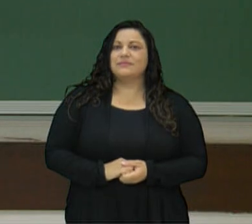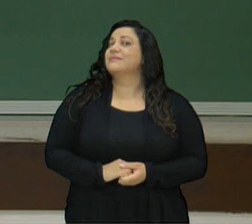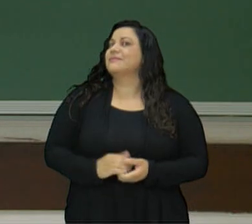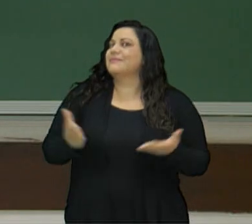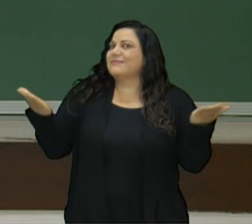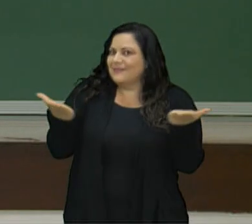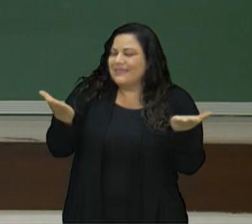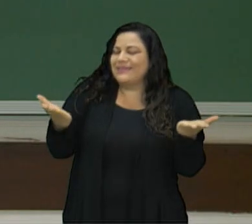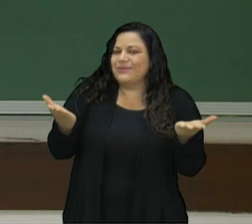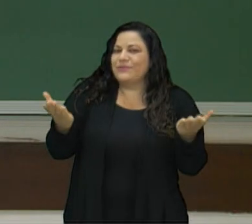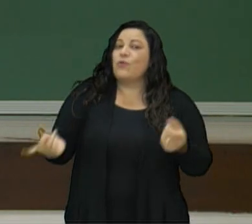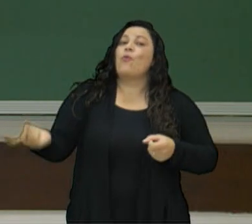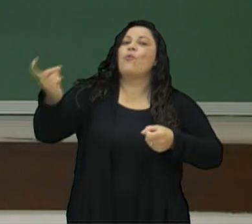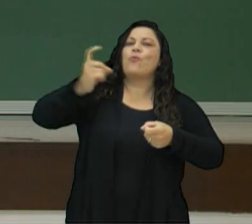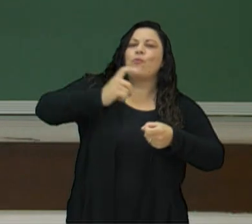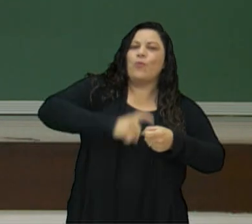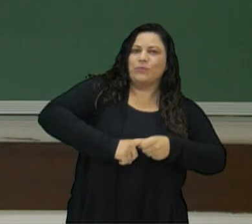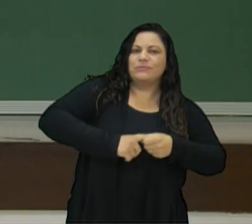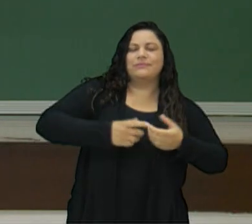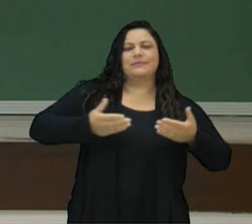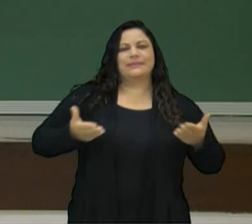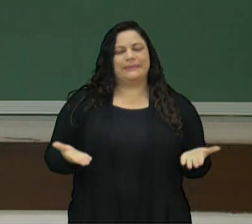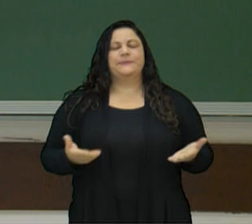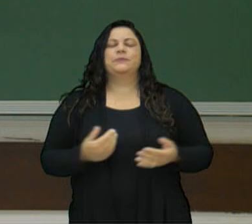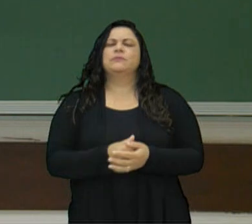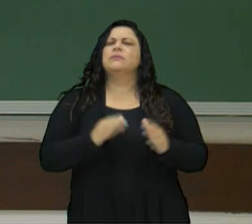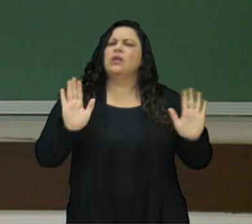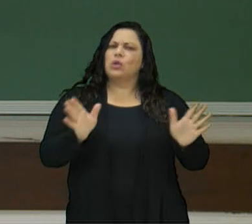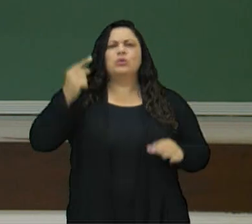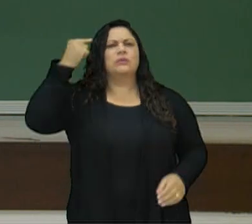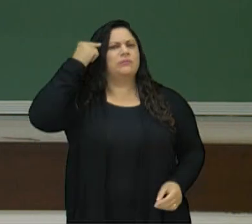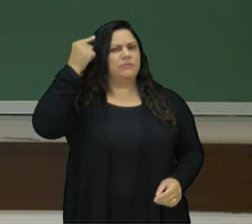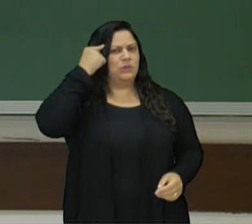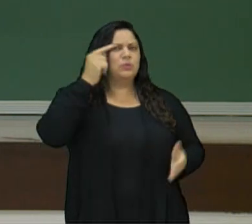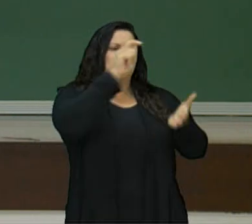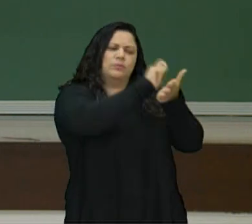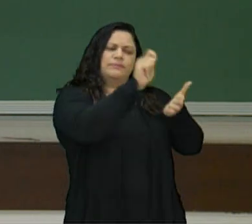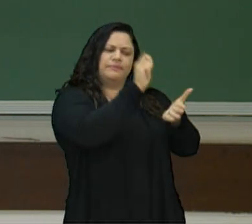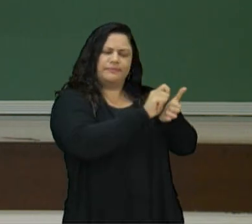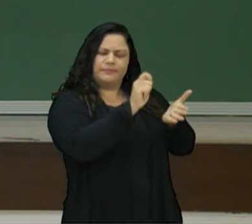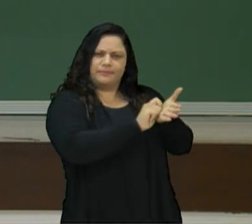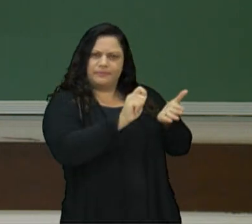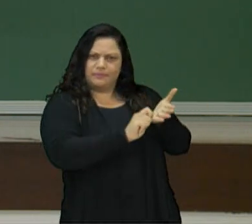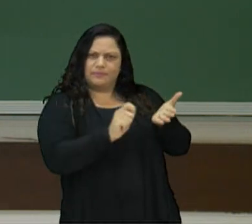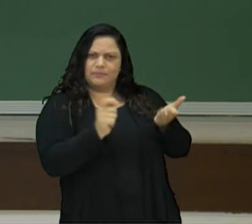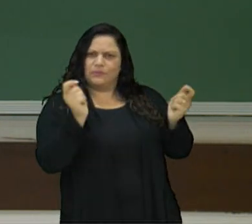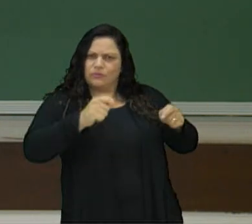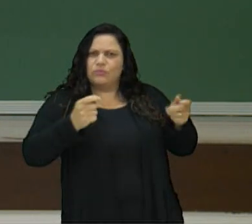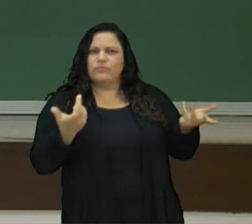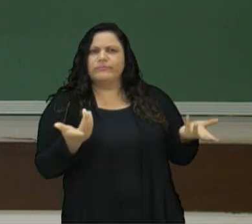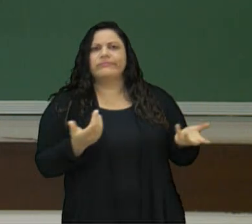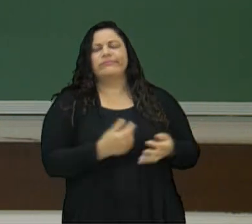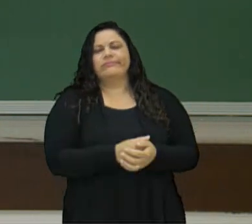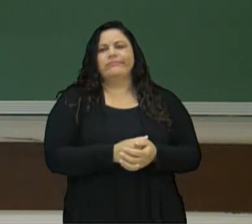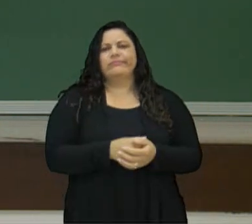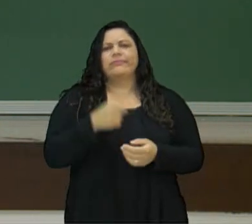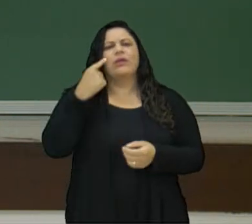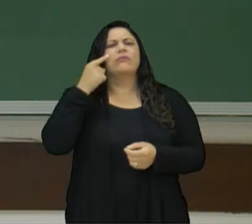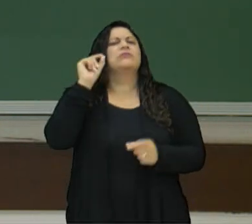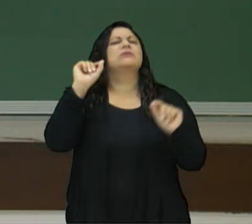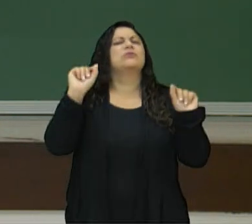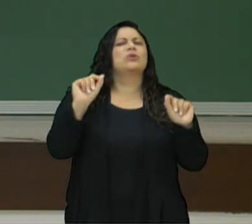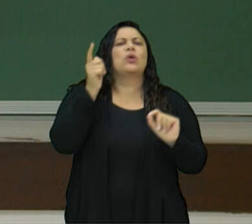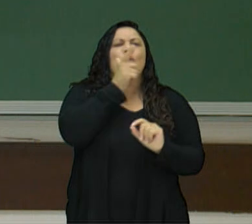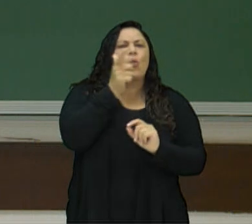Certinho, retornamos então. Você já pensou, já escreveu tudo direitinho? Procure escrever em língua espanhola. Tenho certeza que vocês já